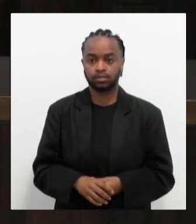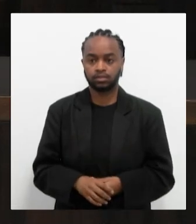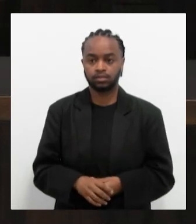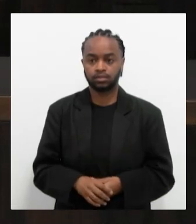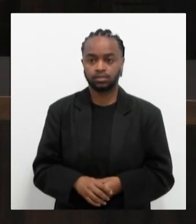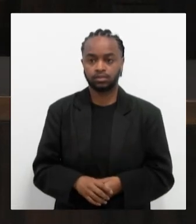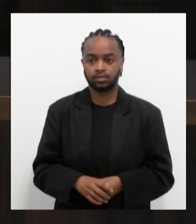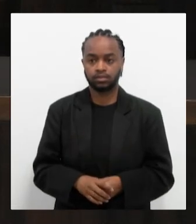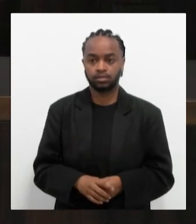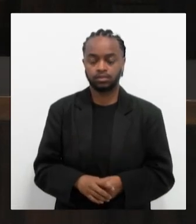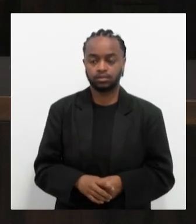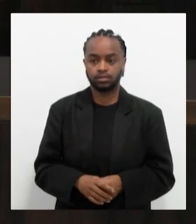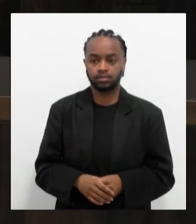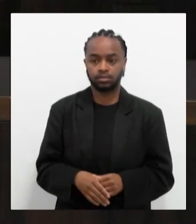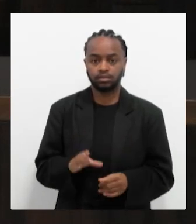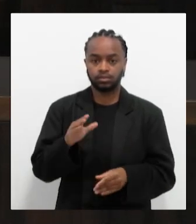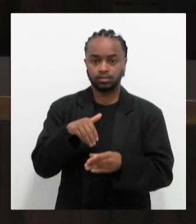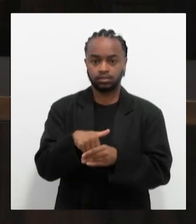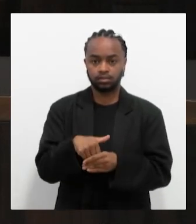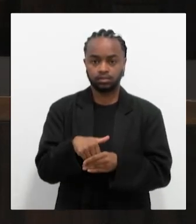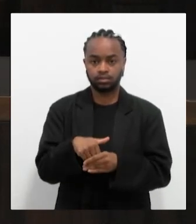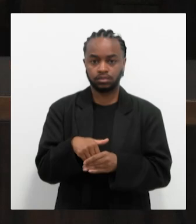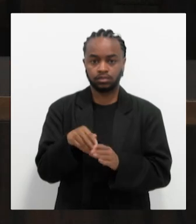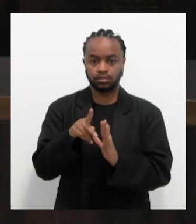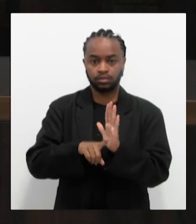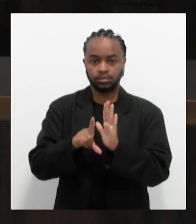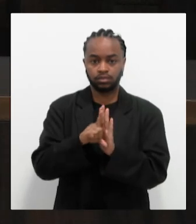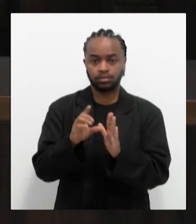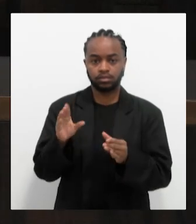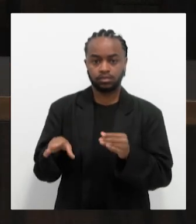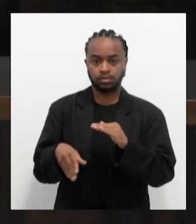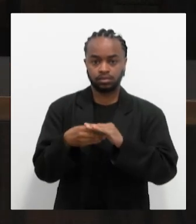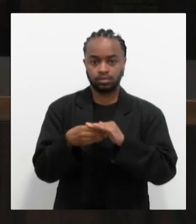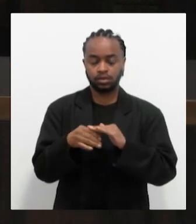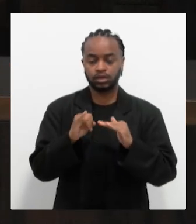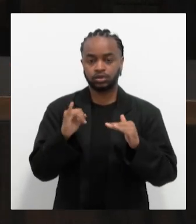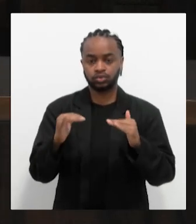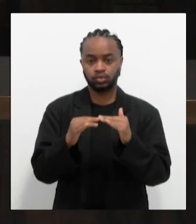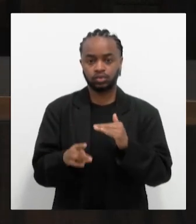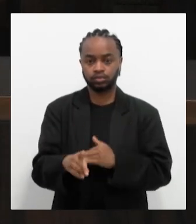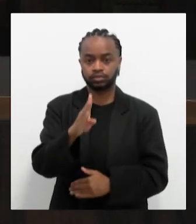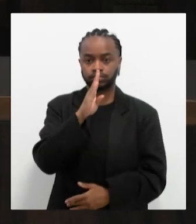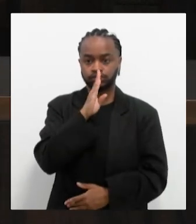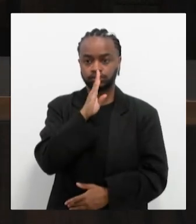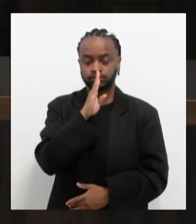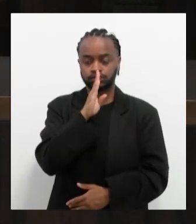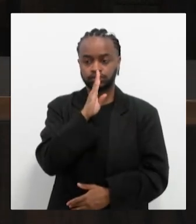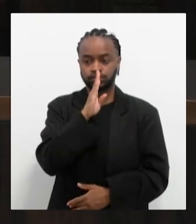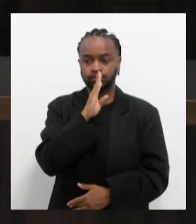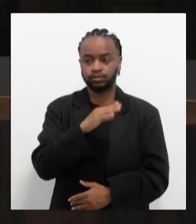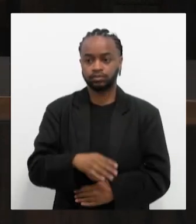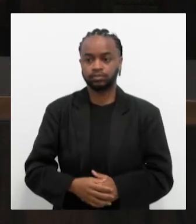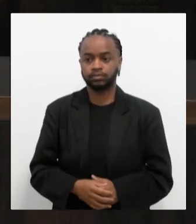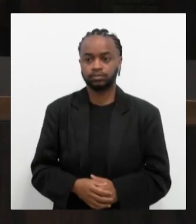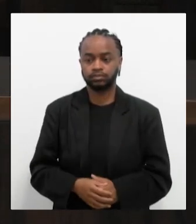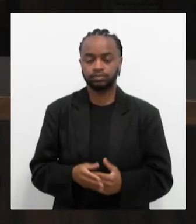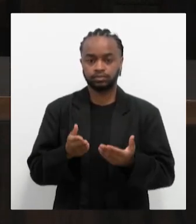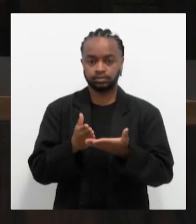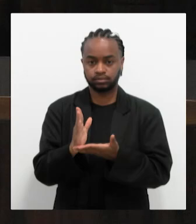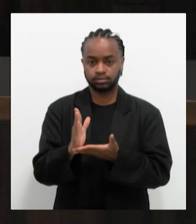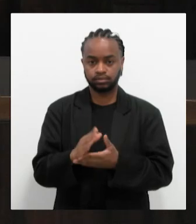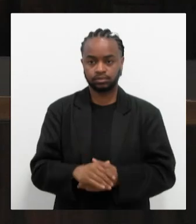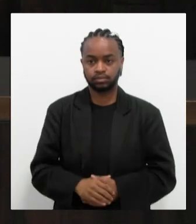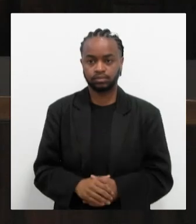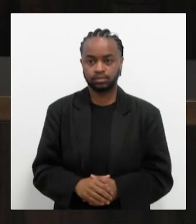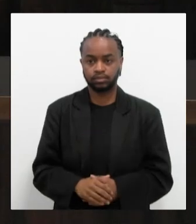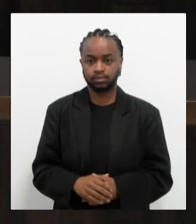Para declaração em votação ao processo assim emendado. Os senhores que aprovam, permaneçam como estão,